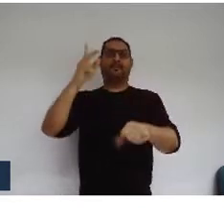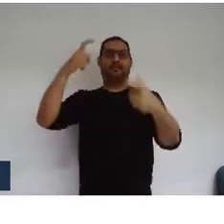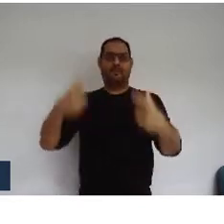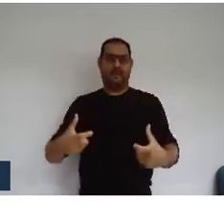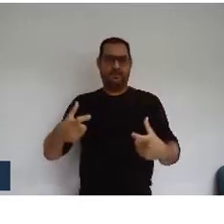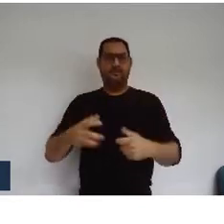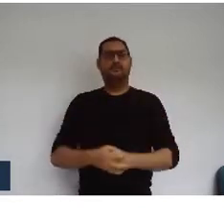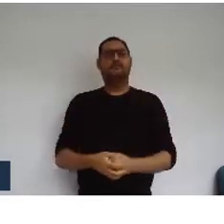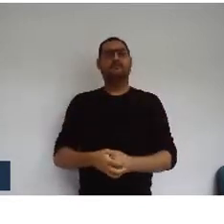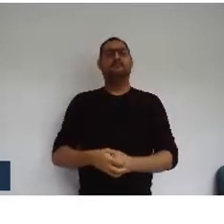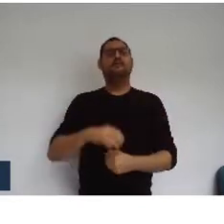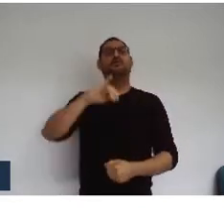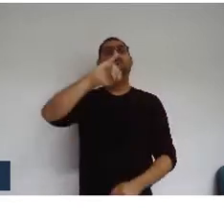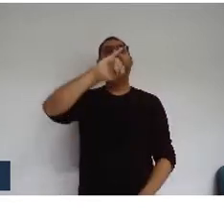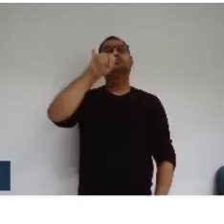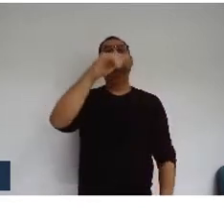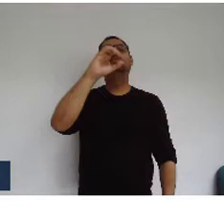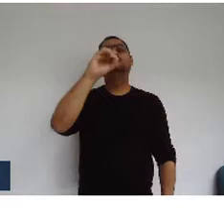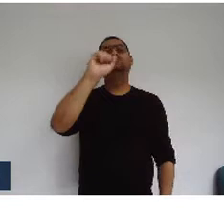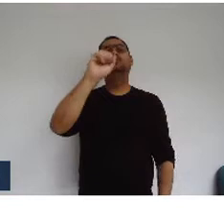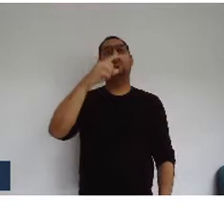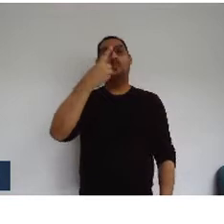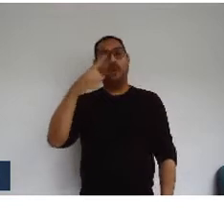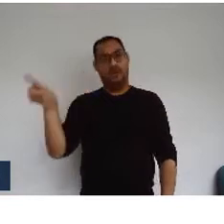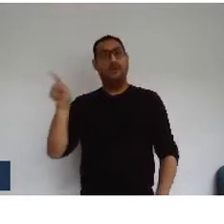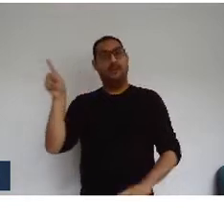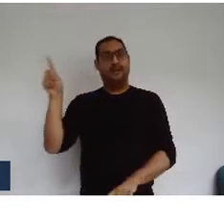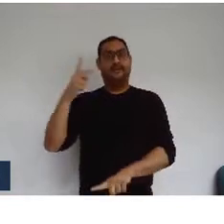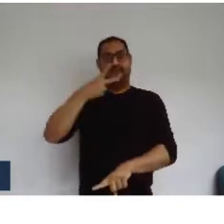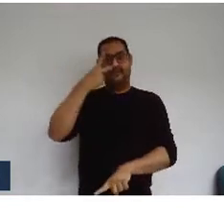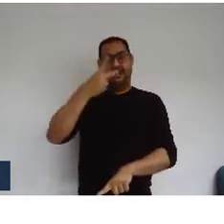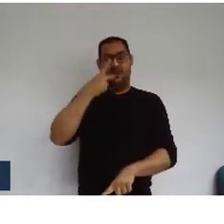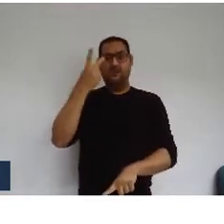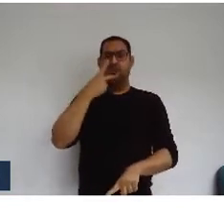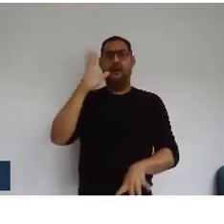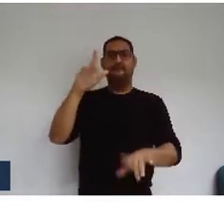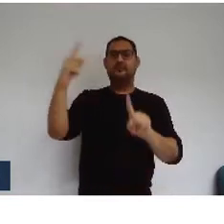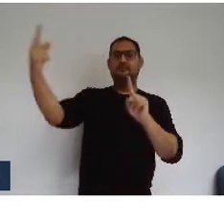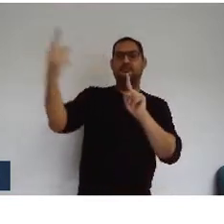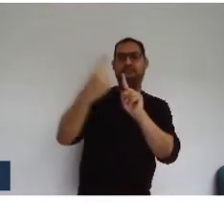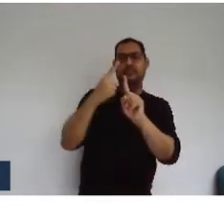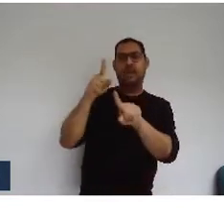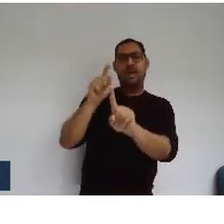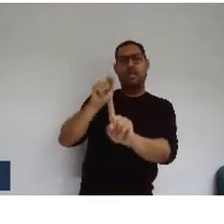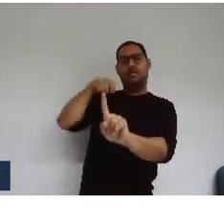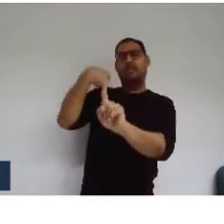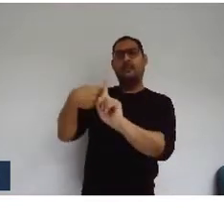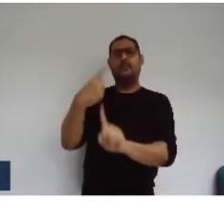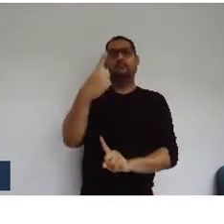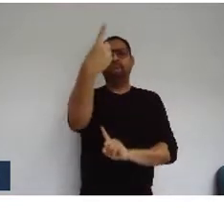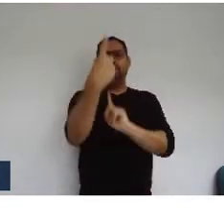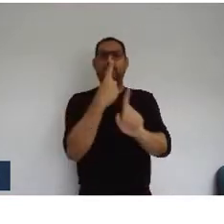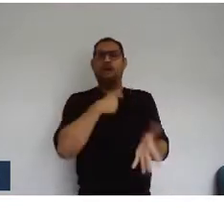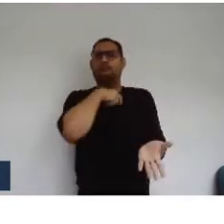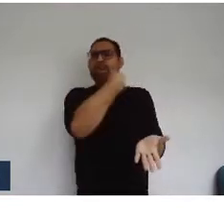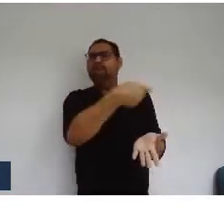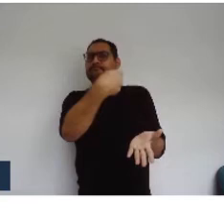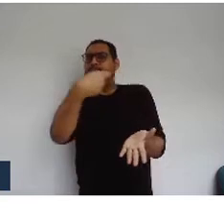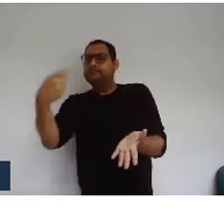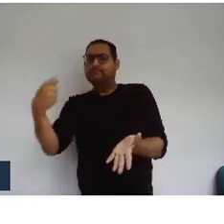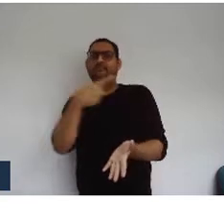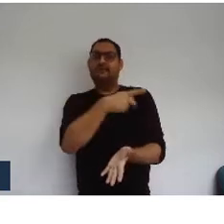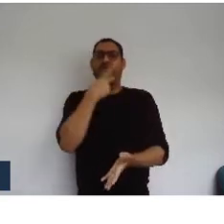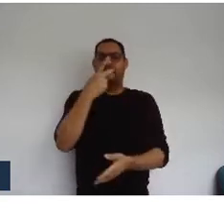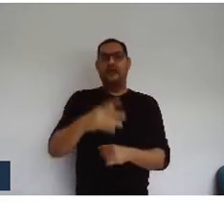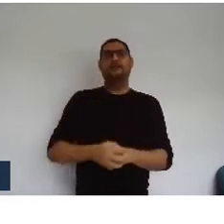João evoca escalas de categorização para definir as pessoas que frequentam o lugar. Ele diz,